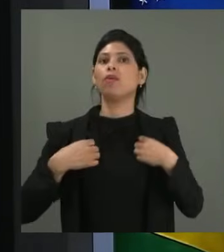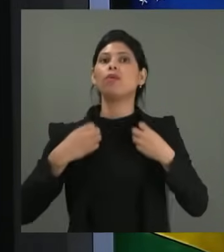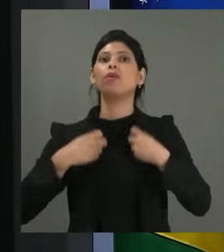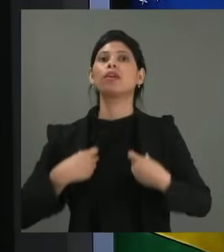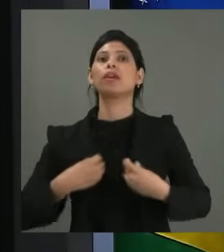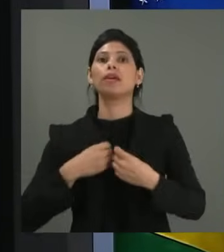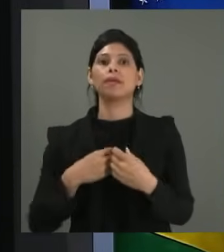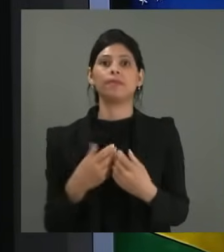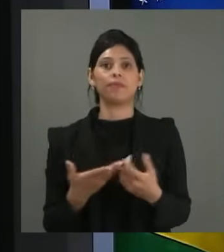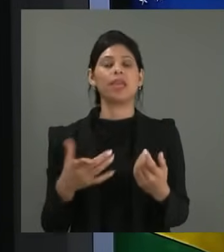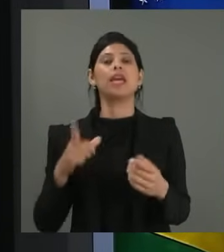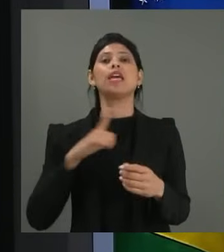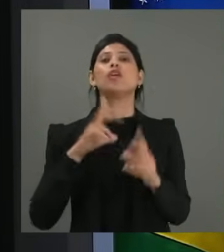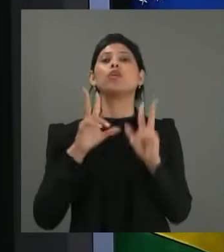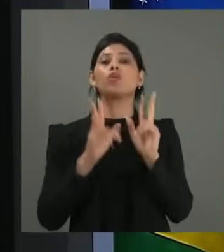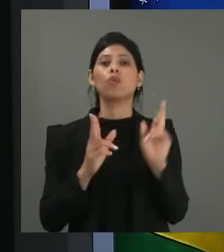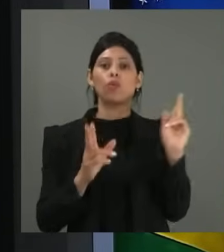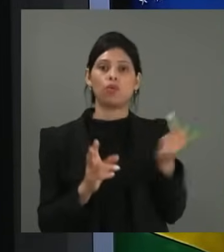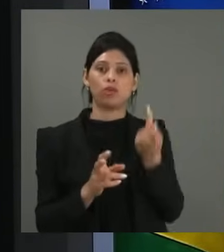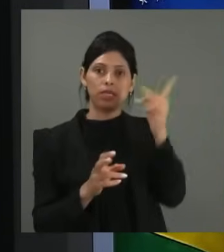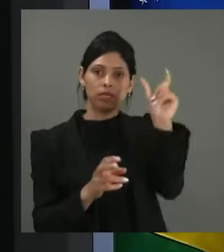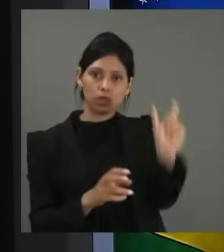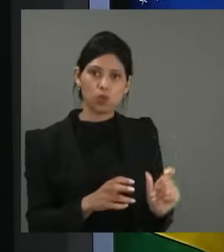Clériston Pereira,